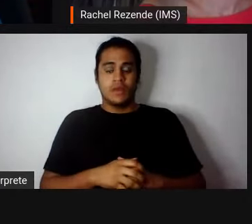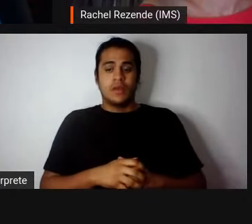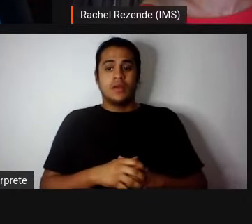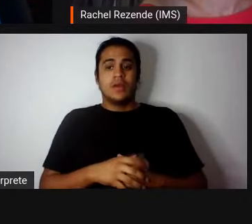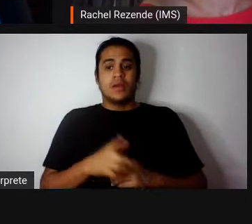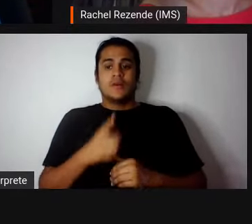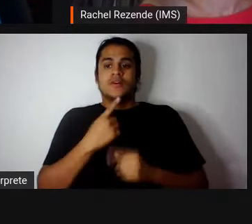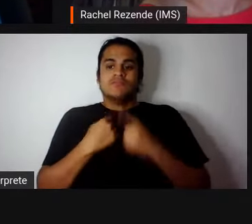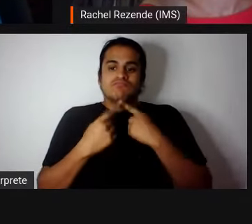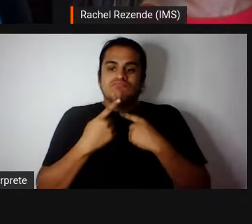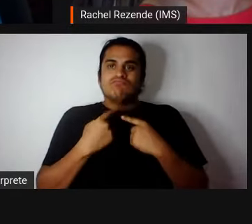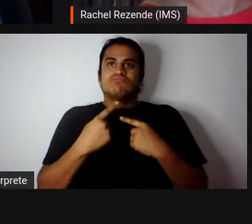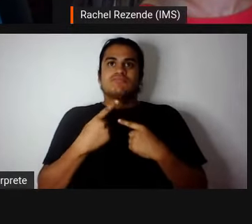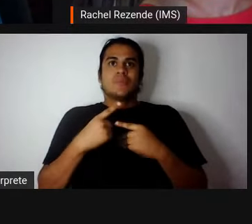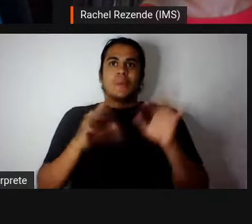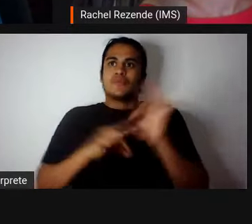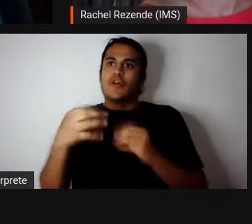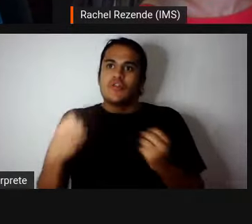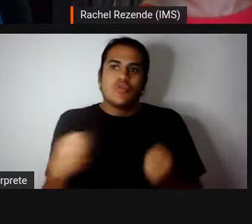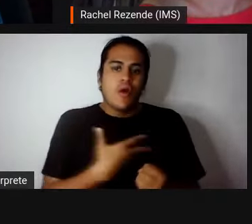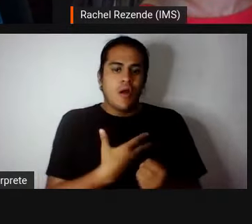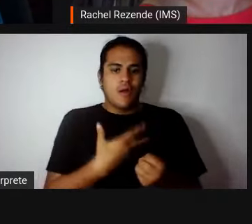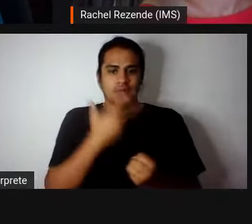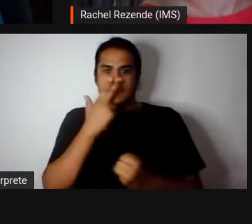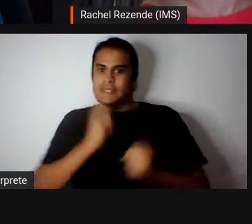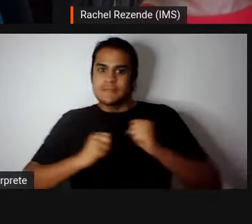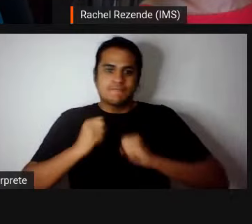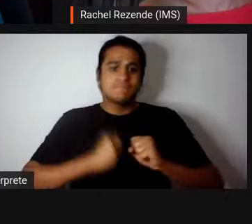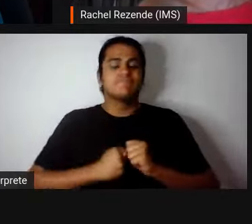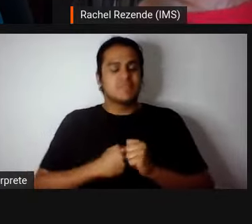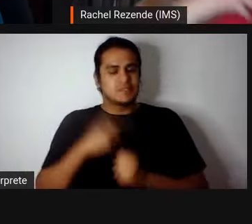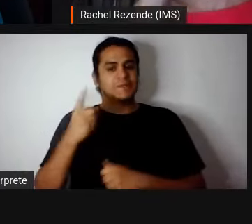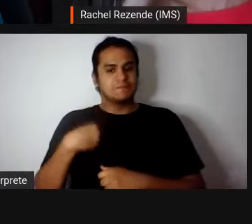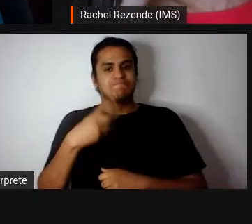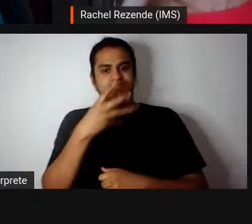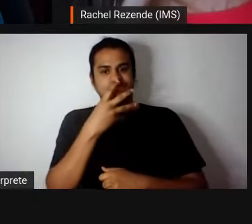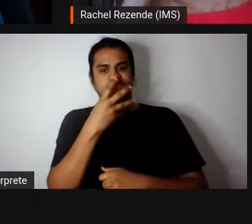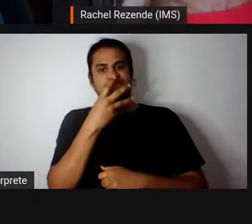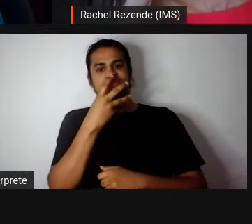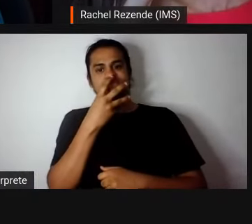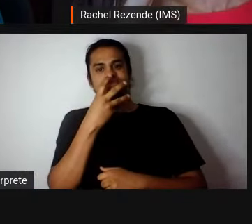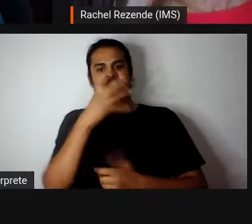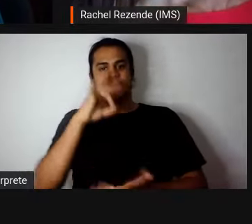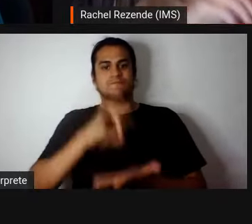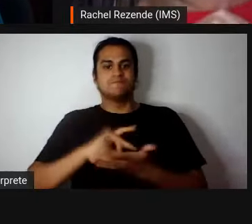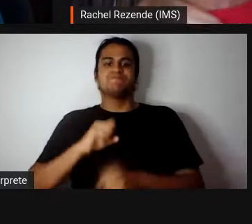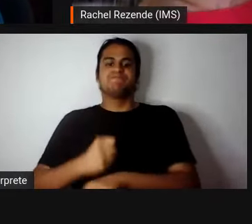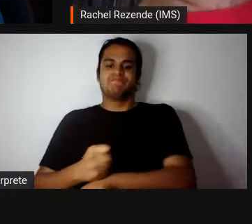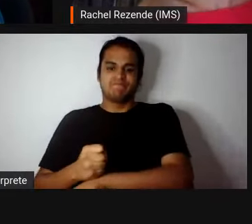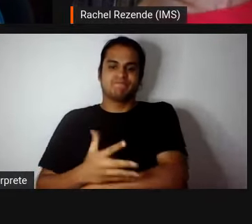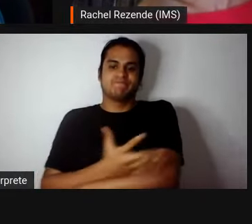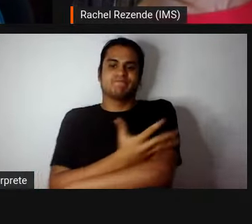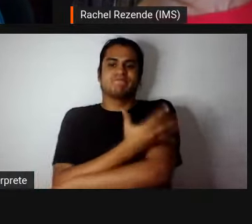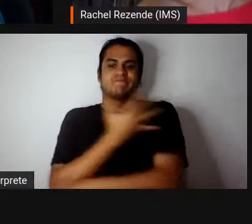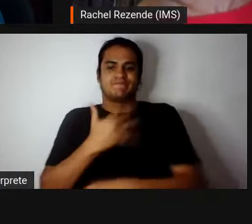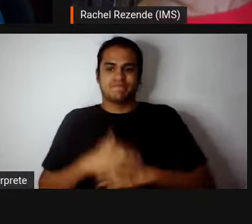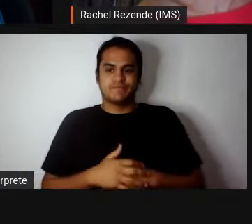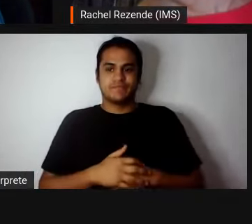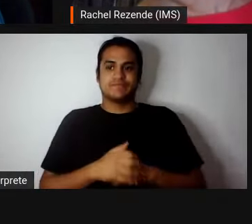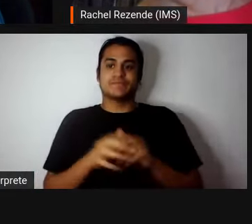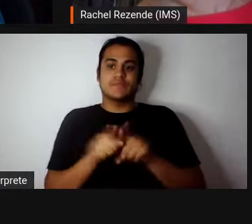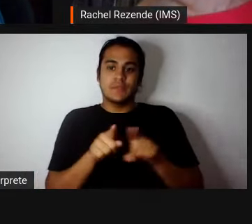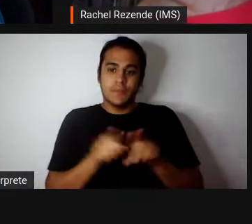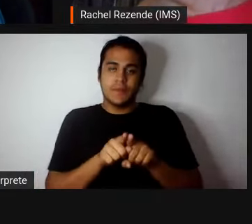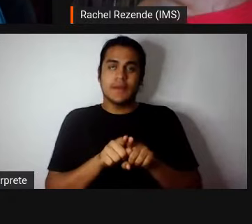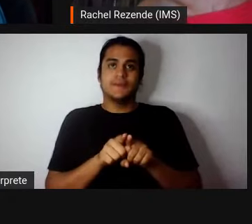projetos novos. Eu acho que isso é uma coisa muito admirável, assim, e realmente até me emociono de falar isso. E o que eu ia te dizer é que você falou